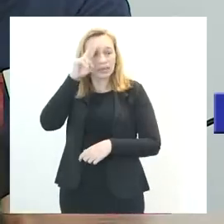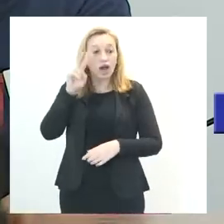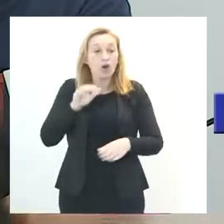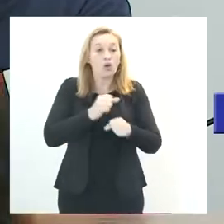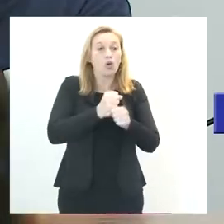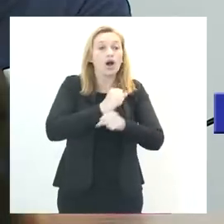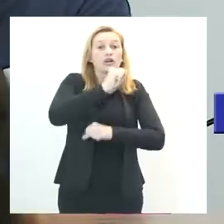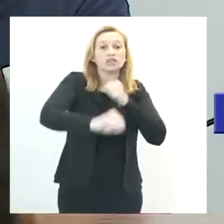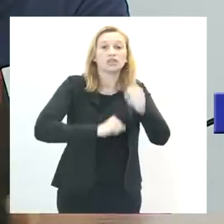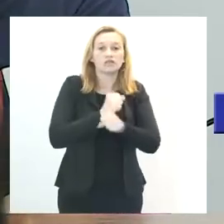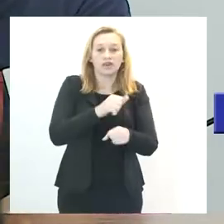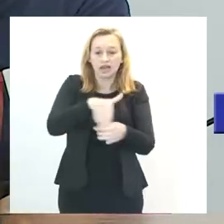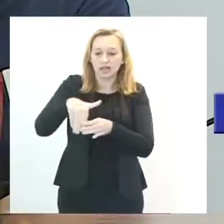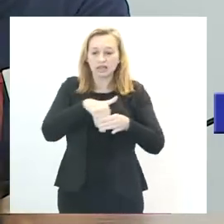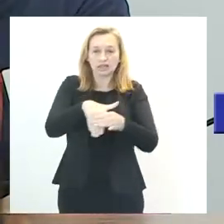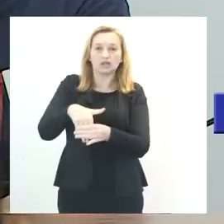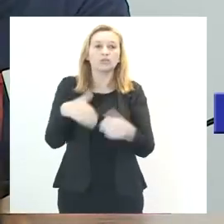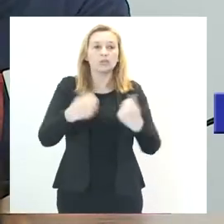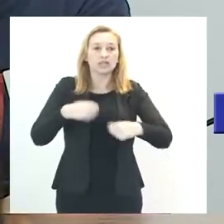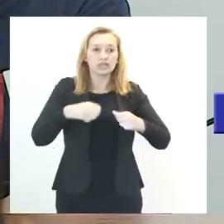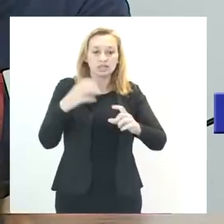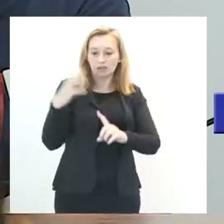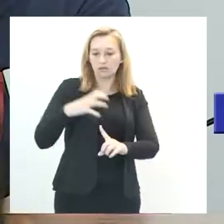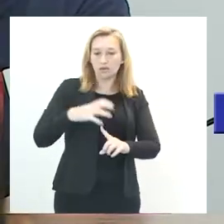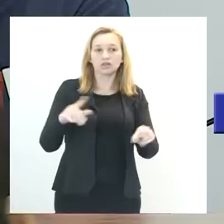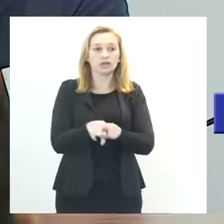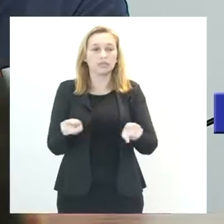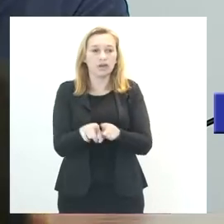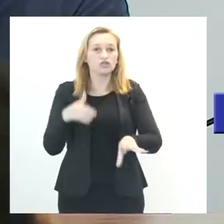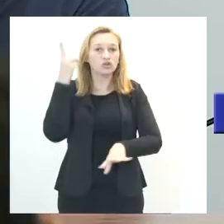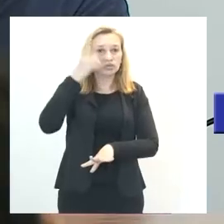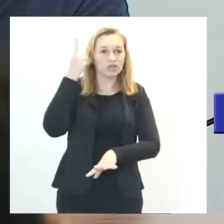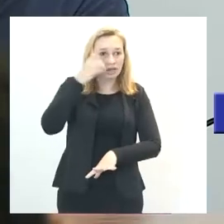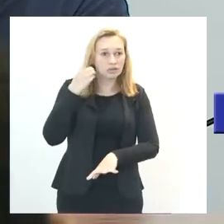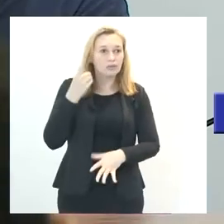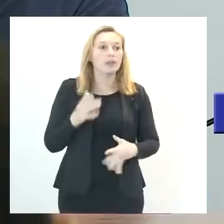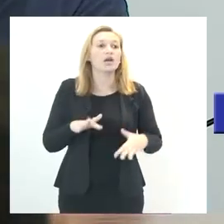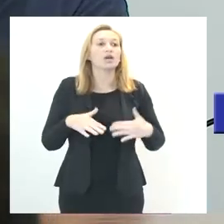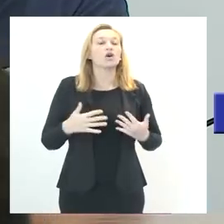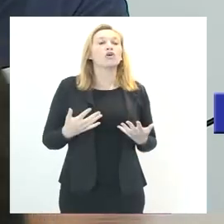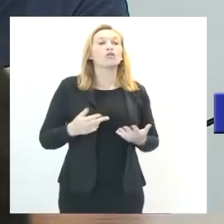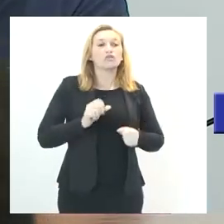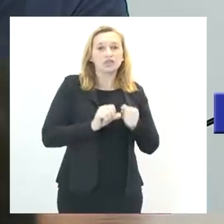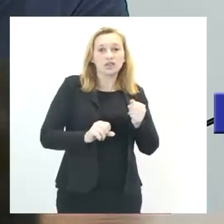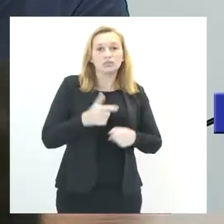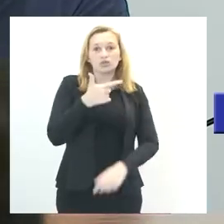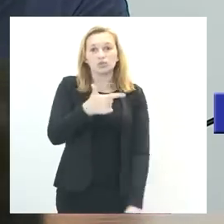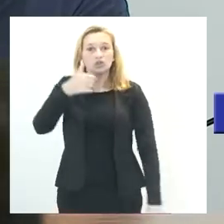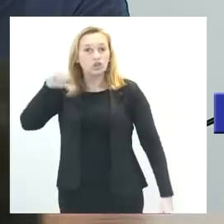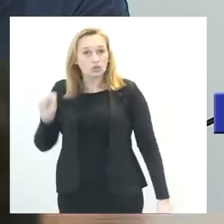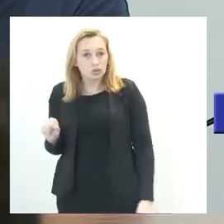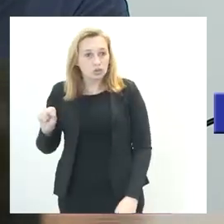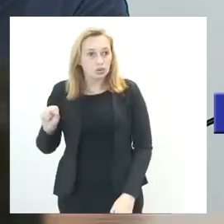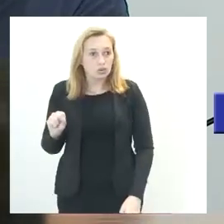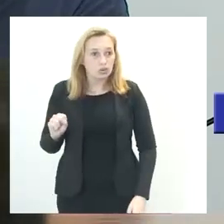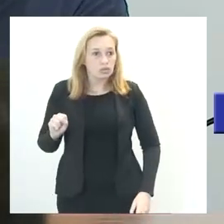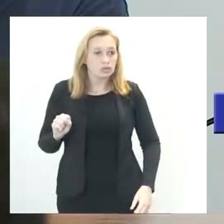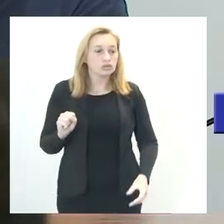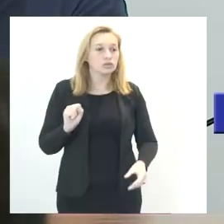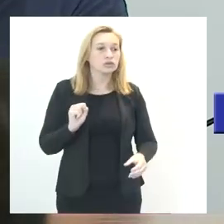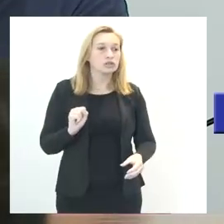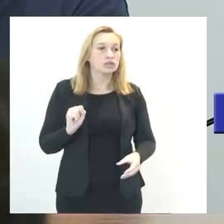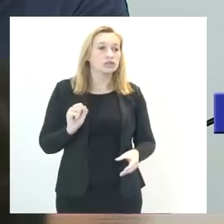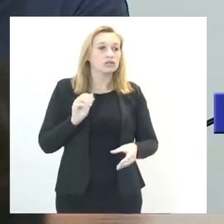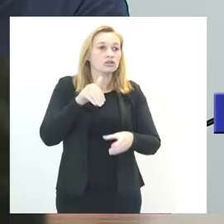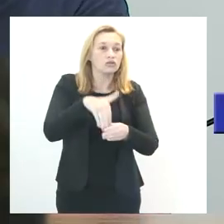ano de eleição e a gente precisa tá pressionando os parlamentares também é então como a gente fez em 2018 se vou